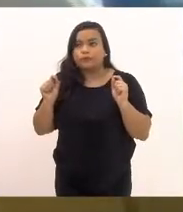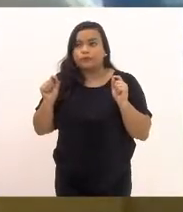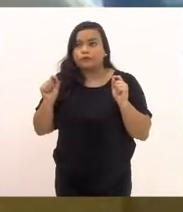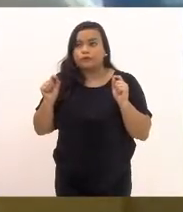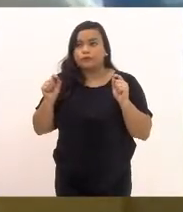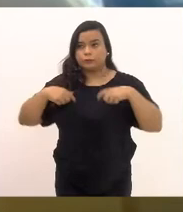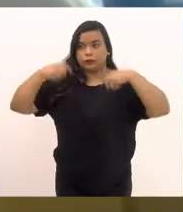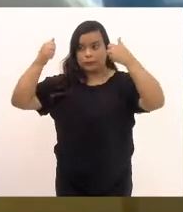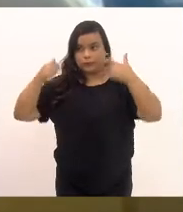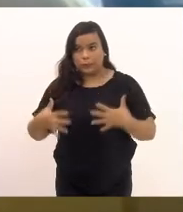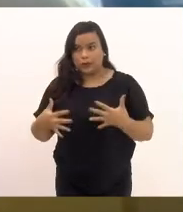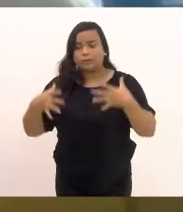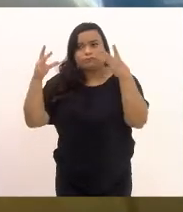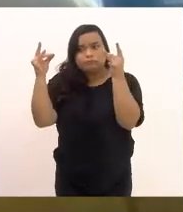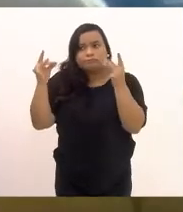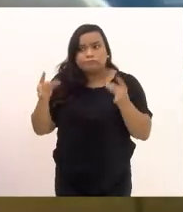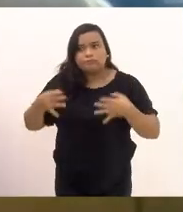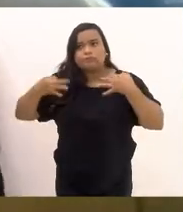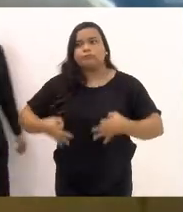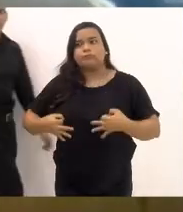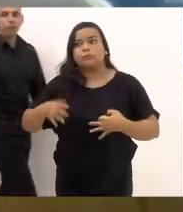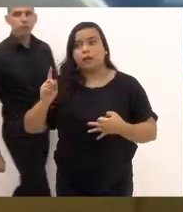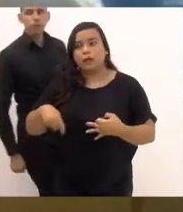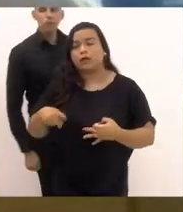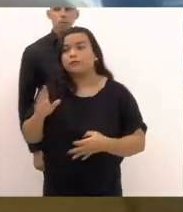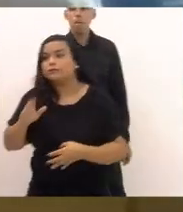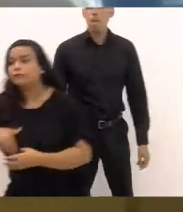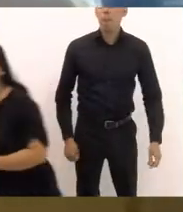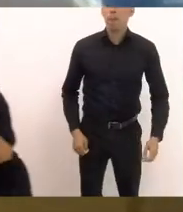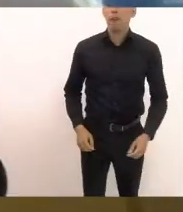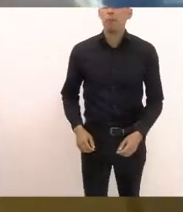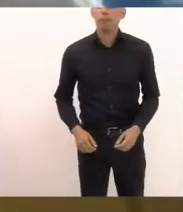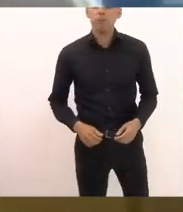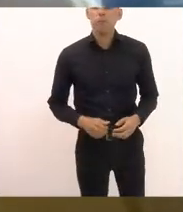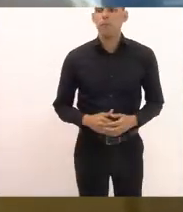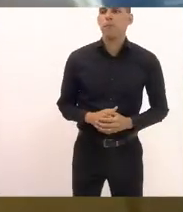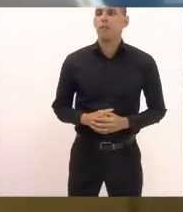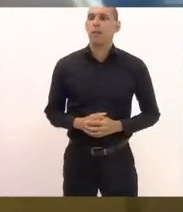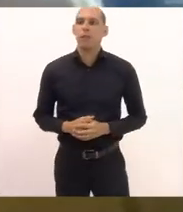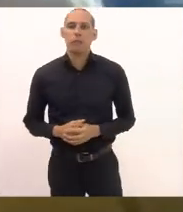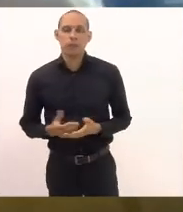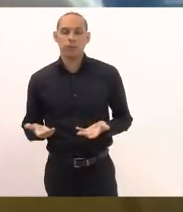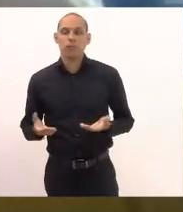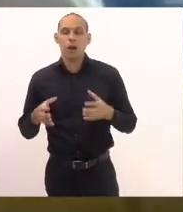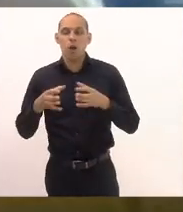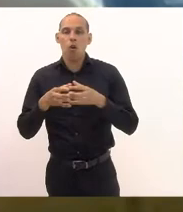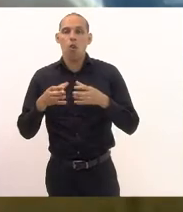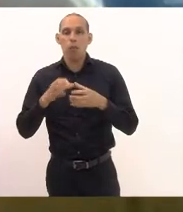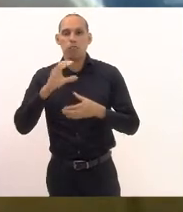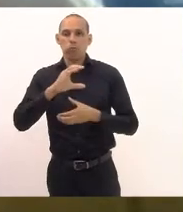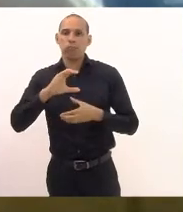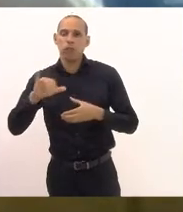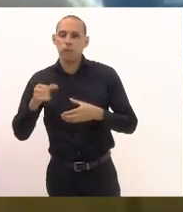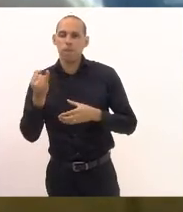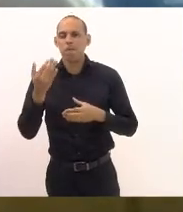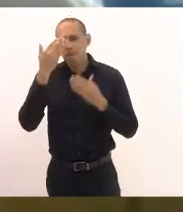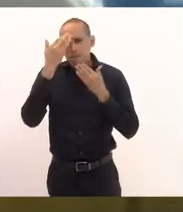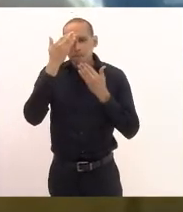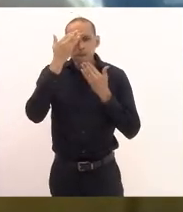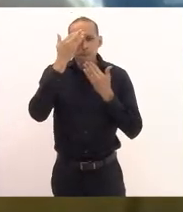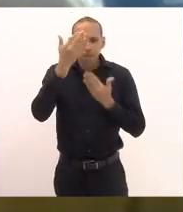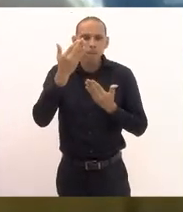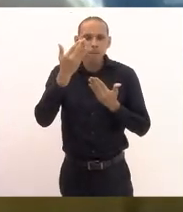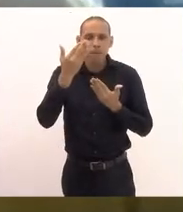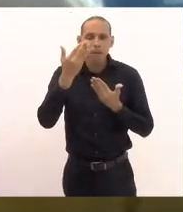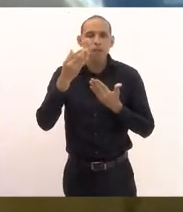acompanhar na íntegra o voto da Comissão de Constituição e Justiça, agradecer ao deputado